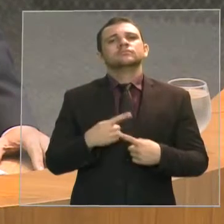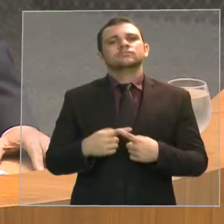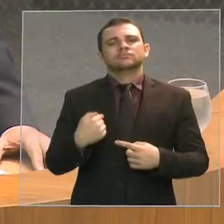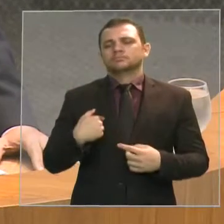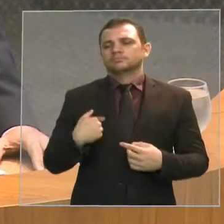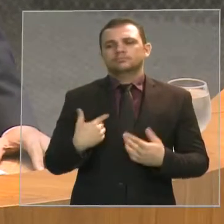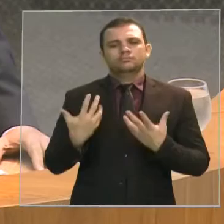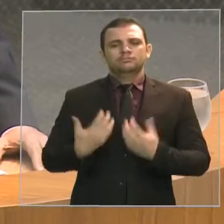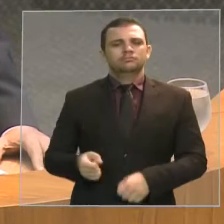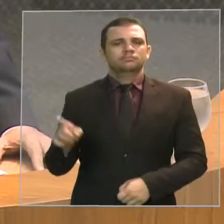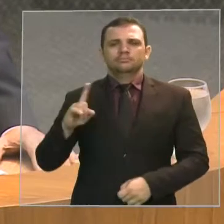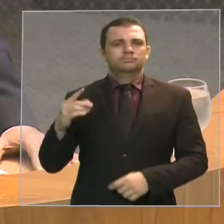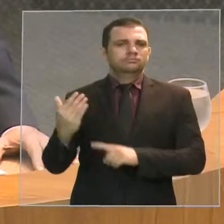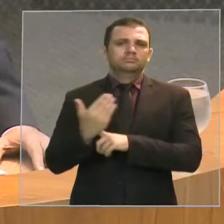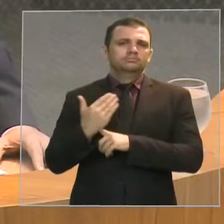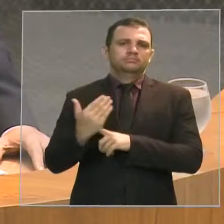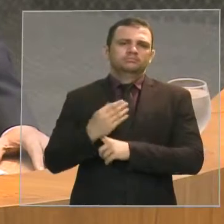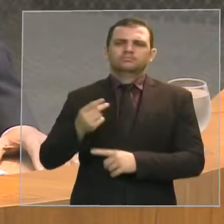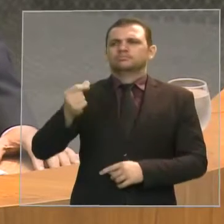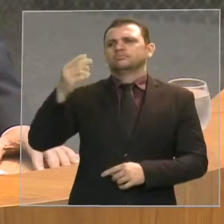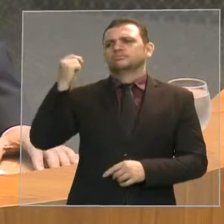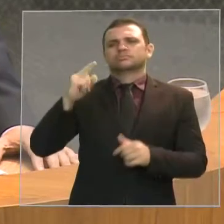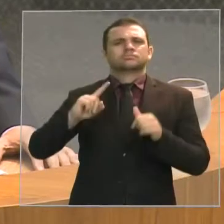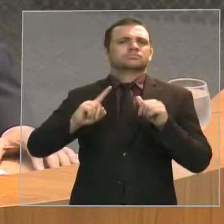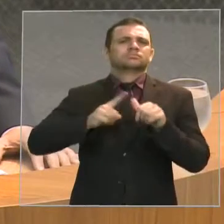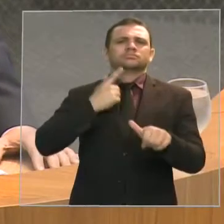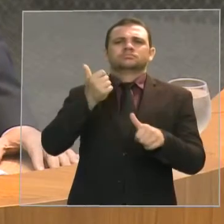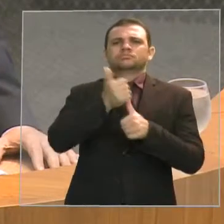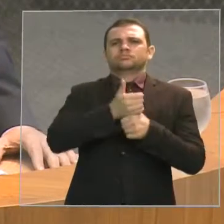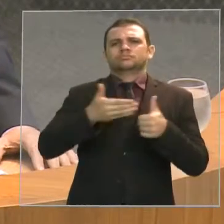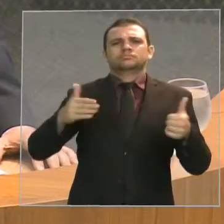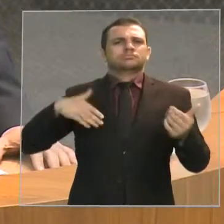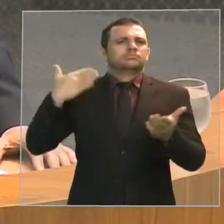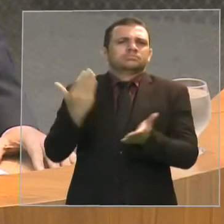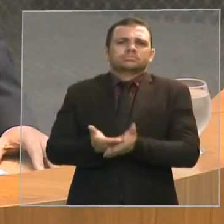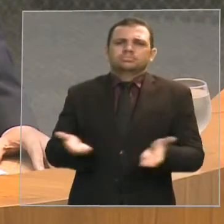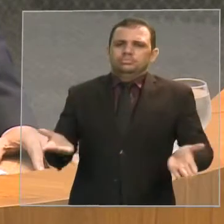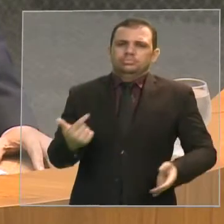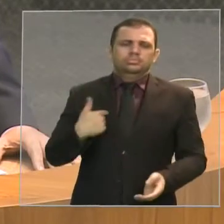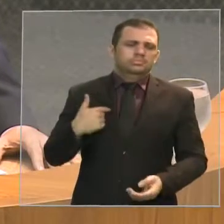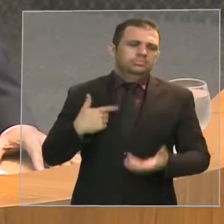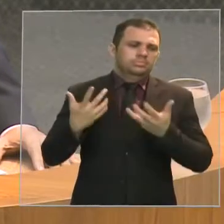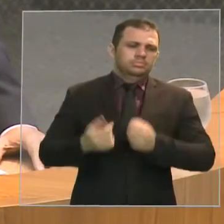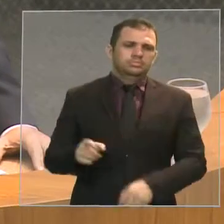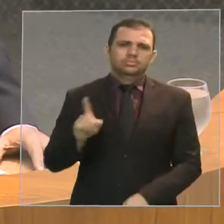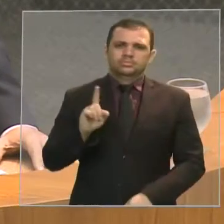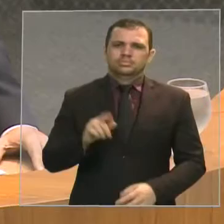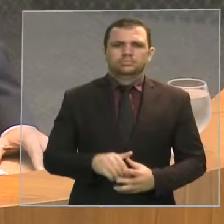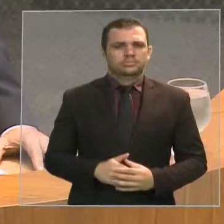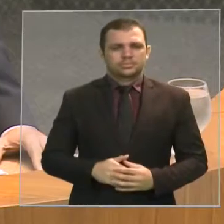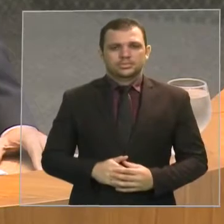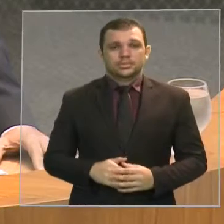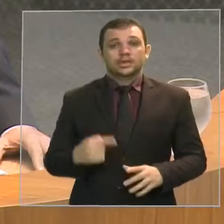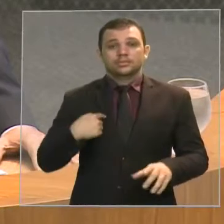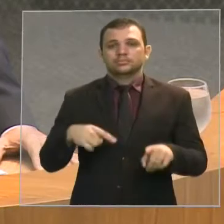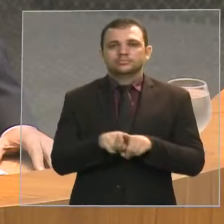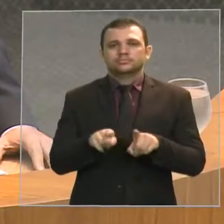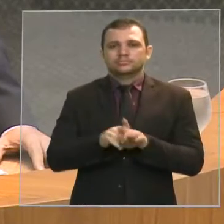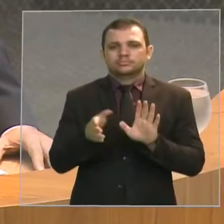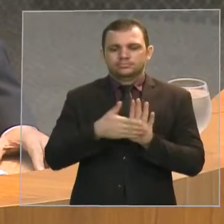benefício desde o primeiro mandato e cheguei a trazer proposta para essa